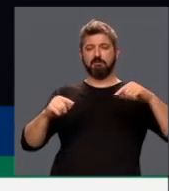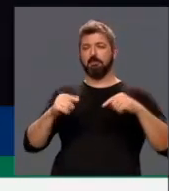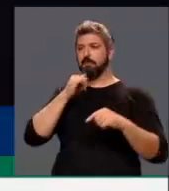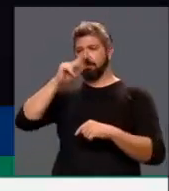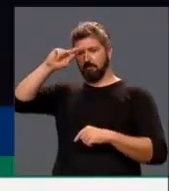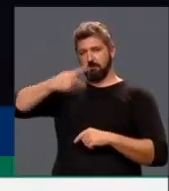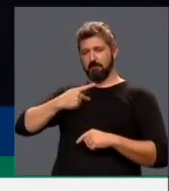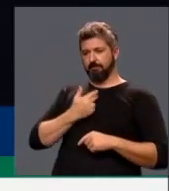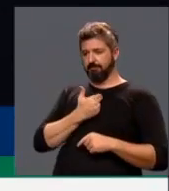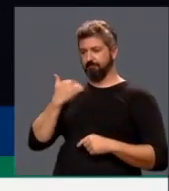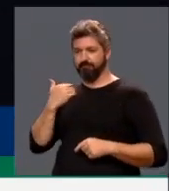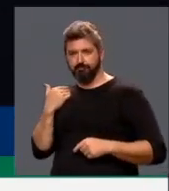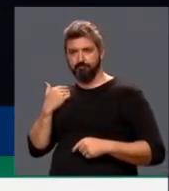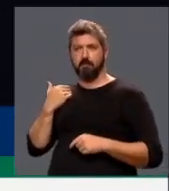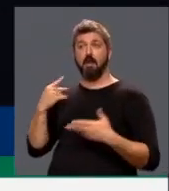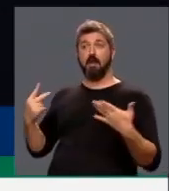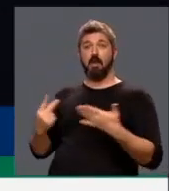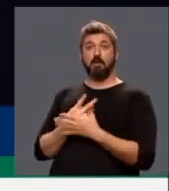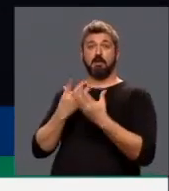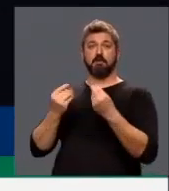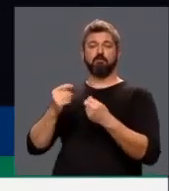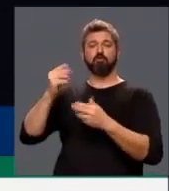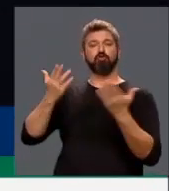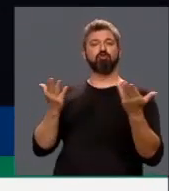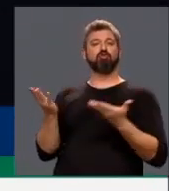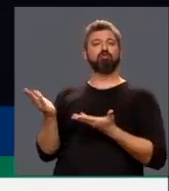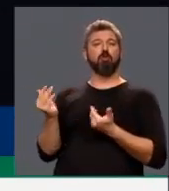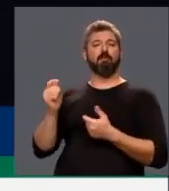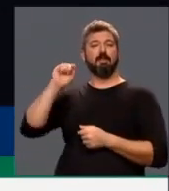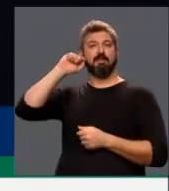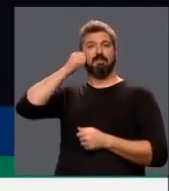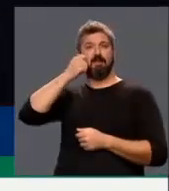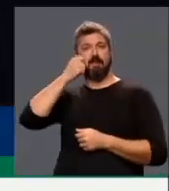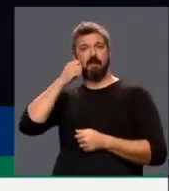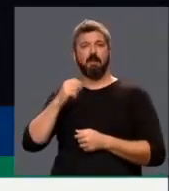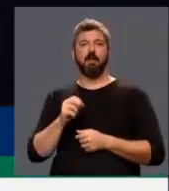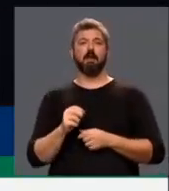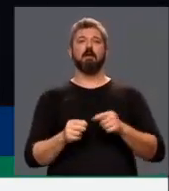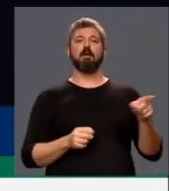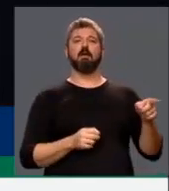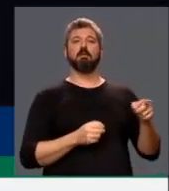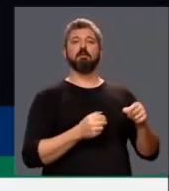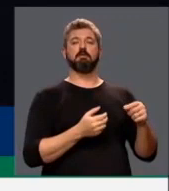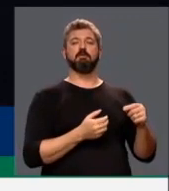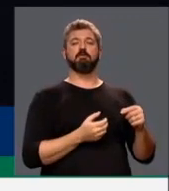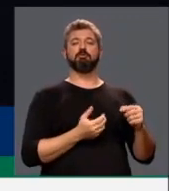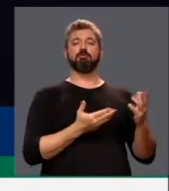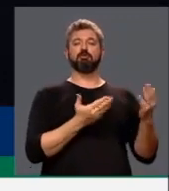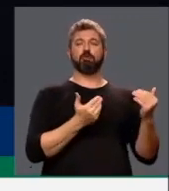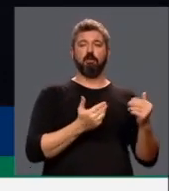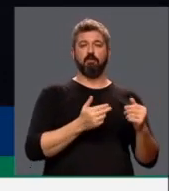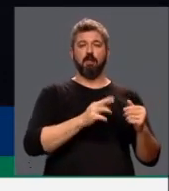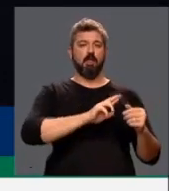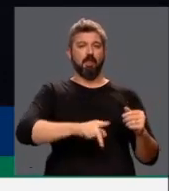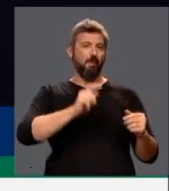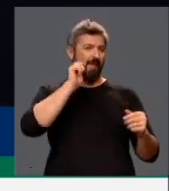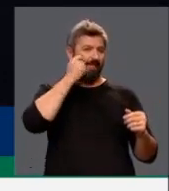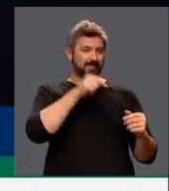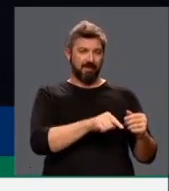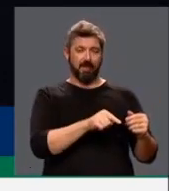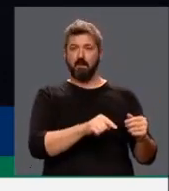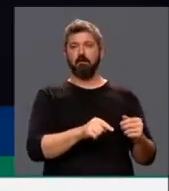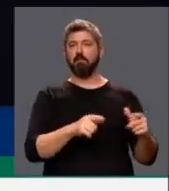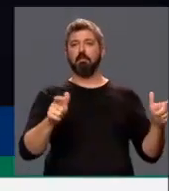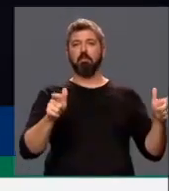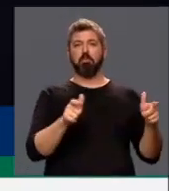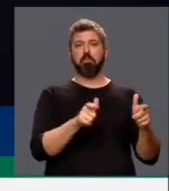de suicídio aumentando muito entre a juventude negra, enquanto diminui ou estabiliza entre a juventude não negra. A gente vê que as mulheres negras são